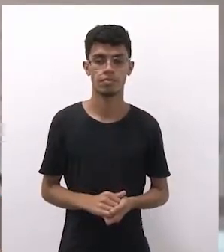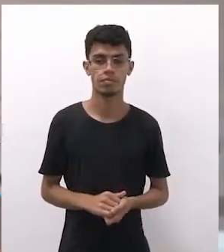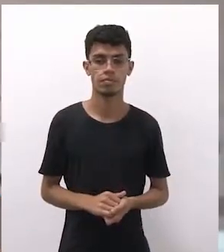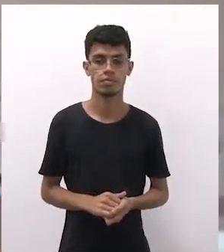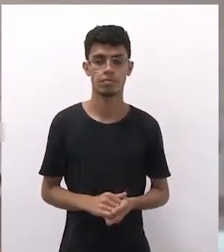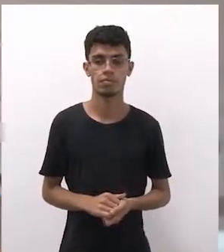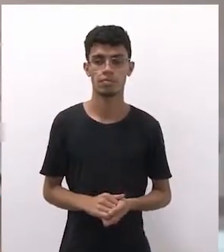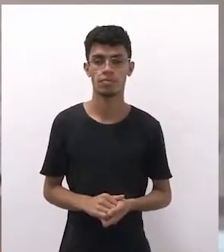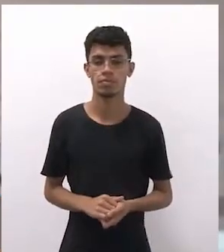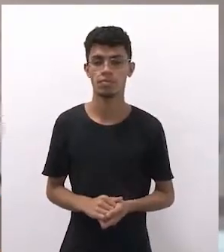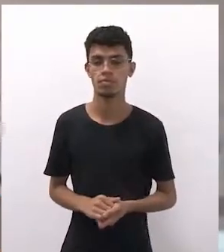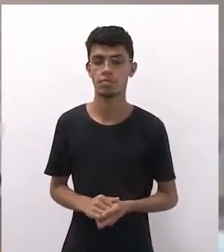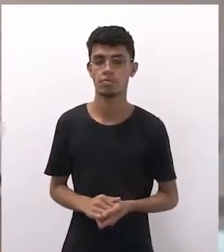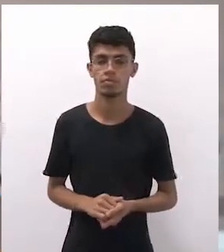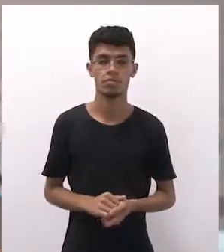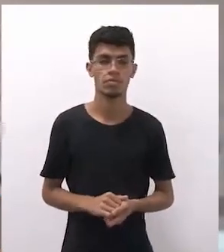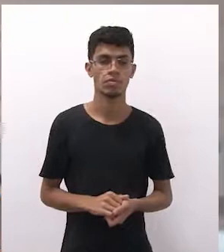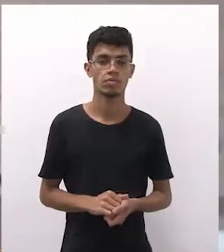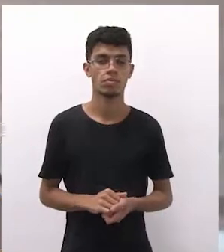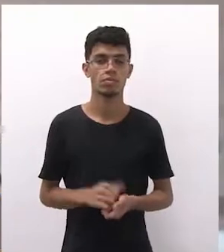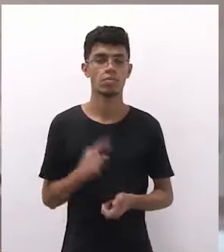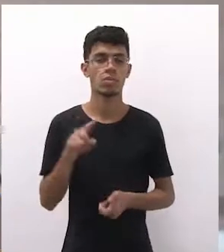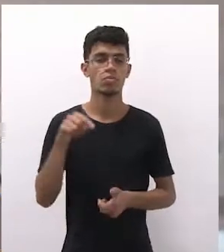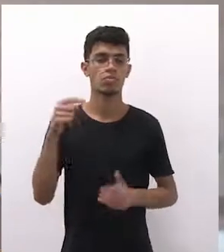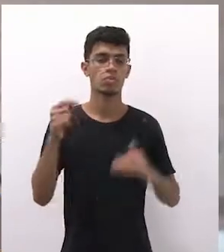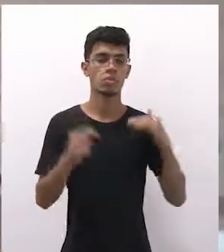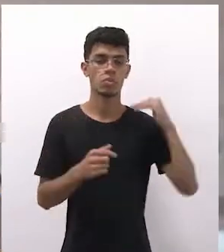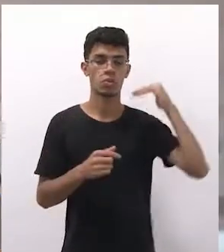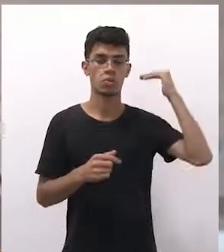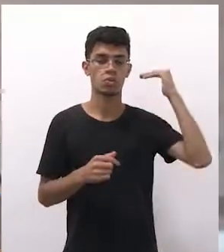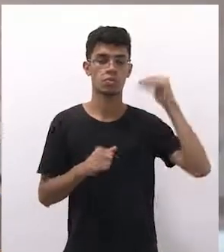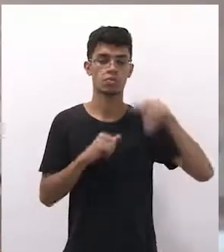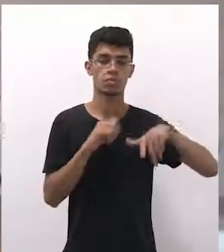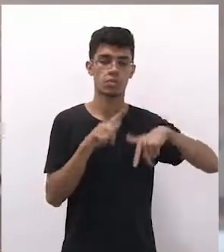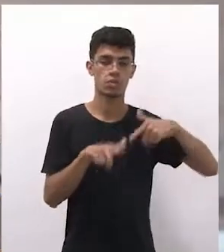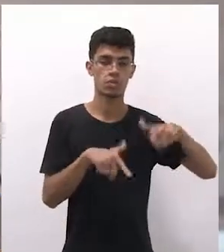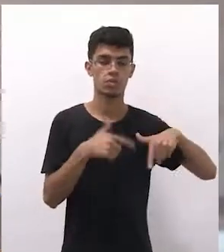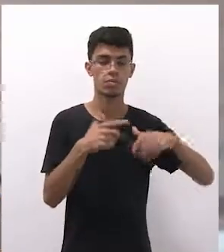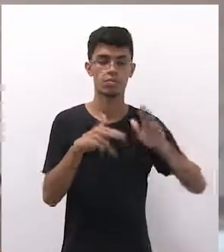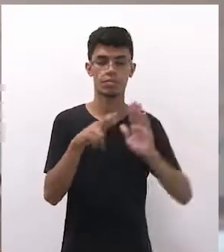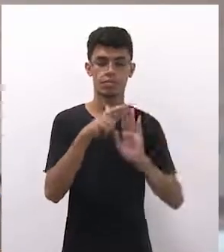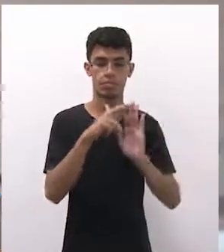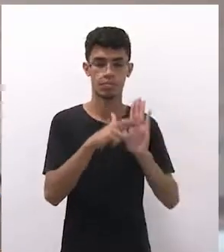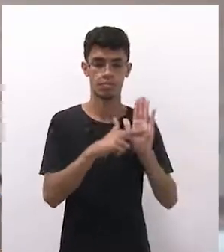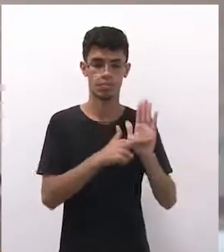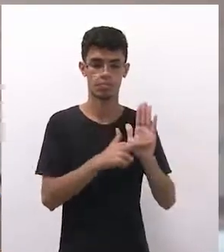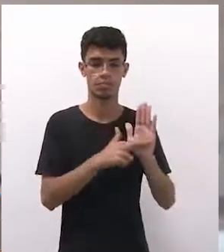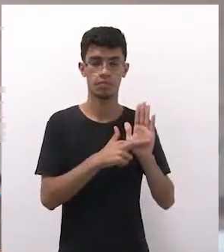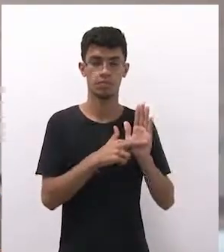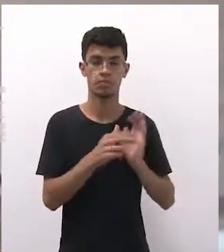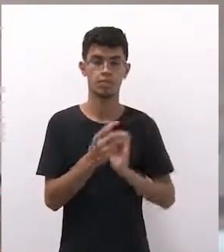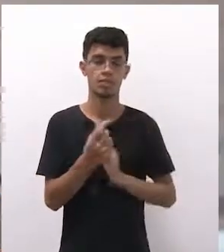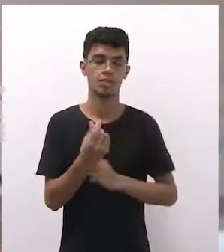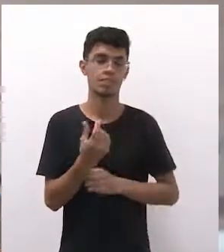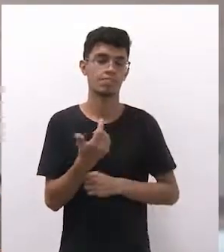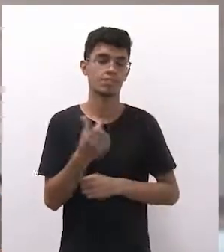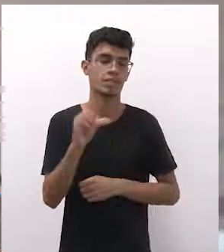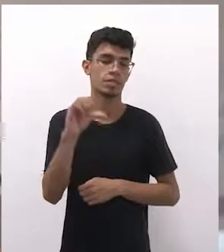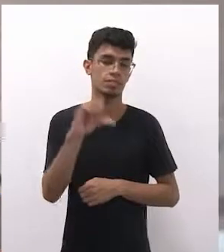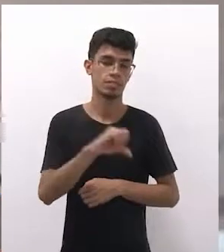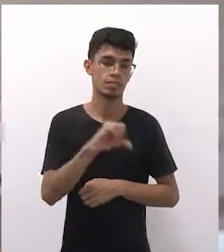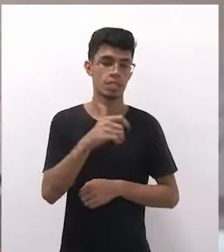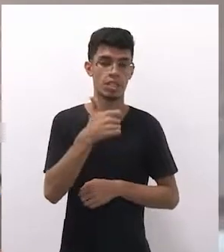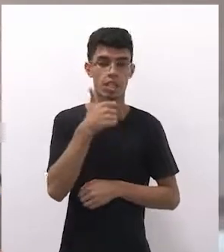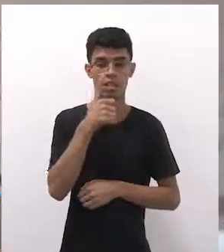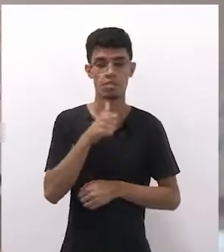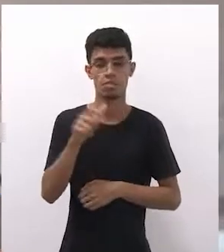os adultos depois que vão ter postos de trabalho, como regra, muito mais precarizados. Então, aquela menina